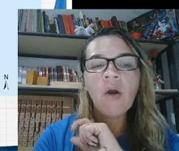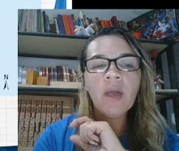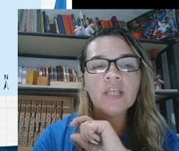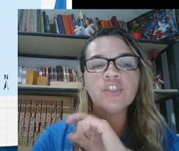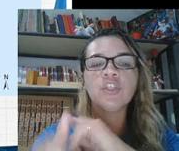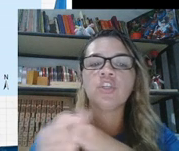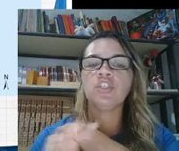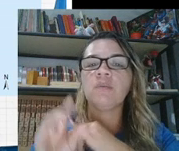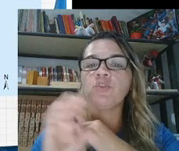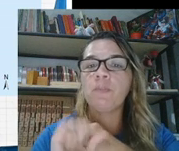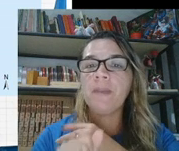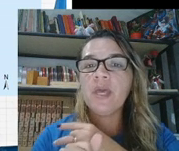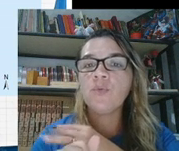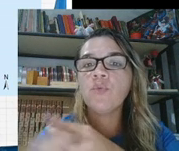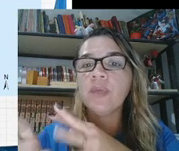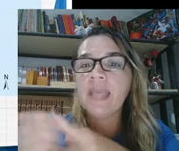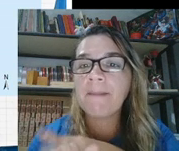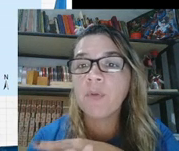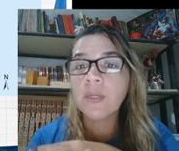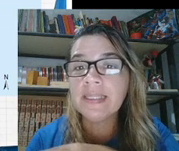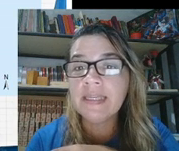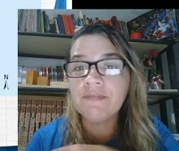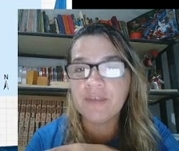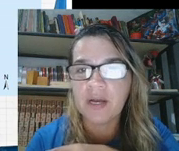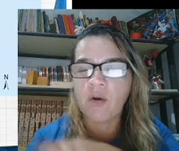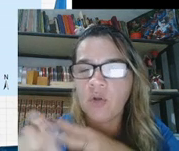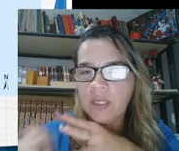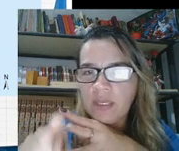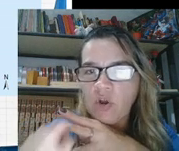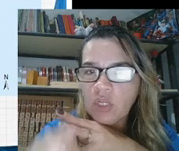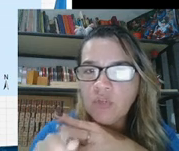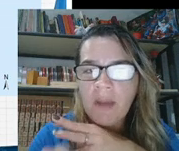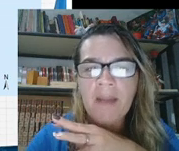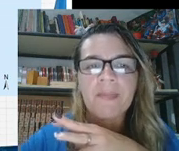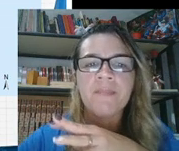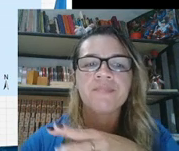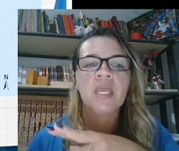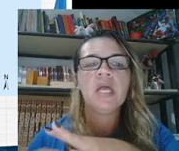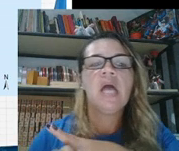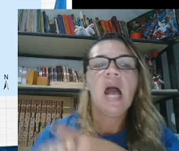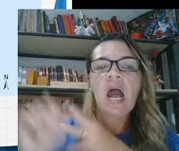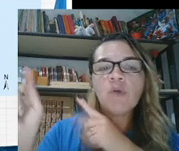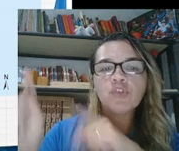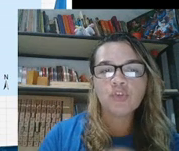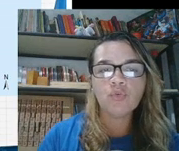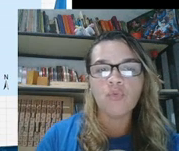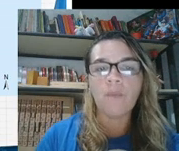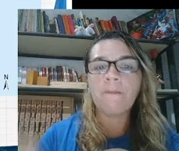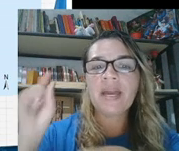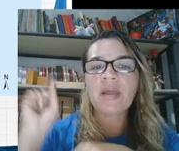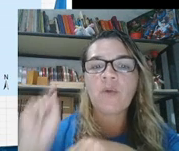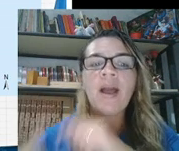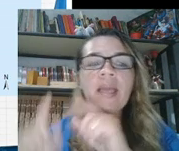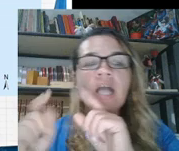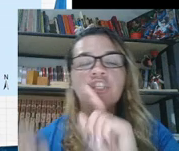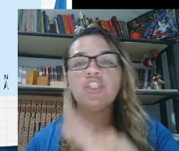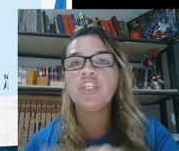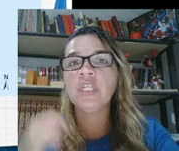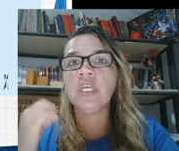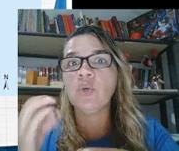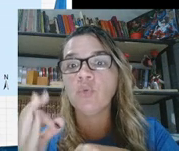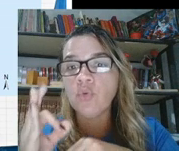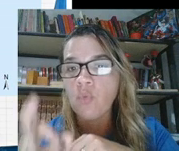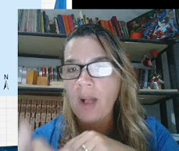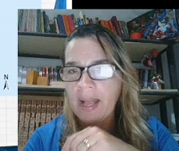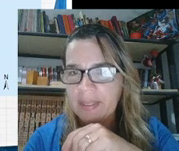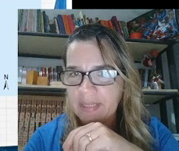A oeste, nós temos o Peru e a Bolívia. Olha aí, olha no mapa. Ao sul, Paraguai, Argentina